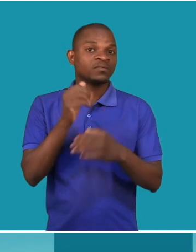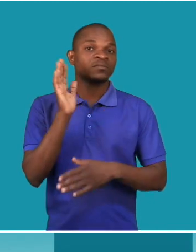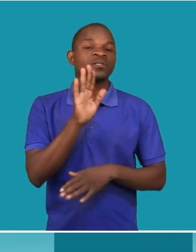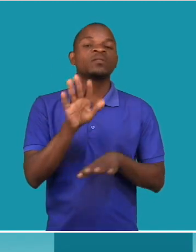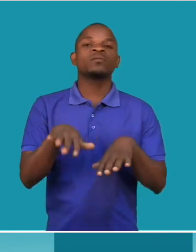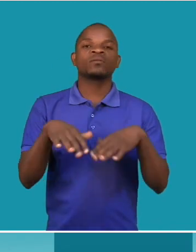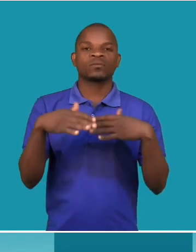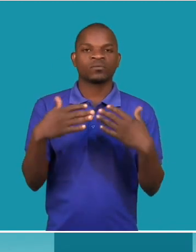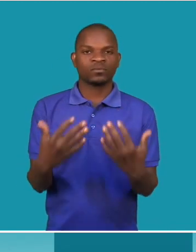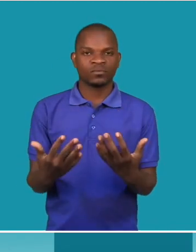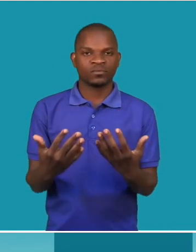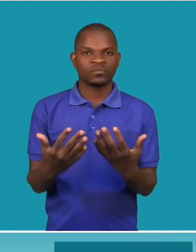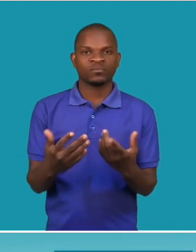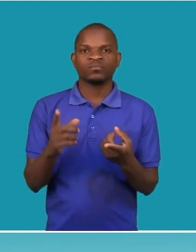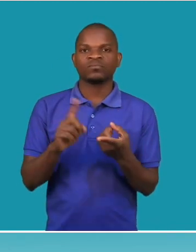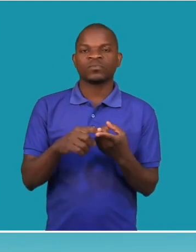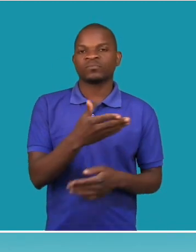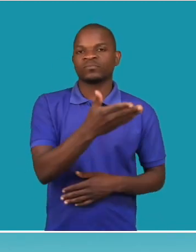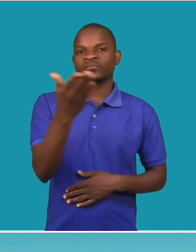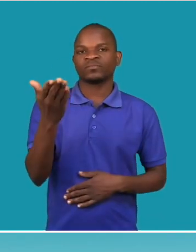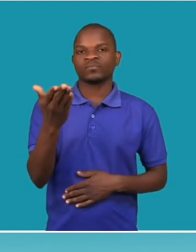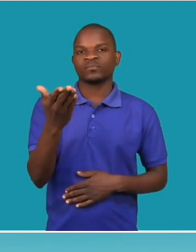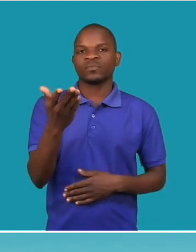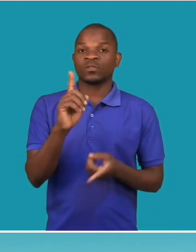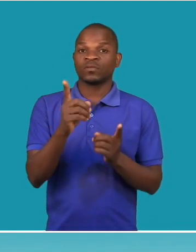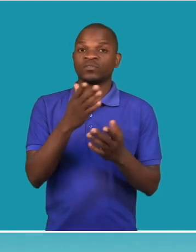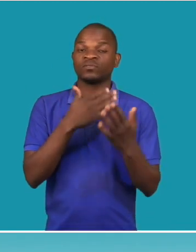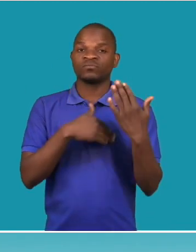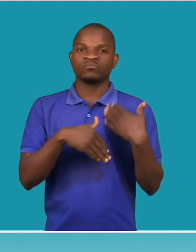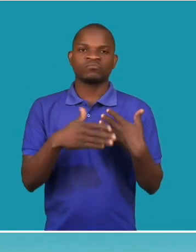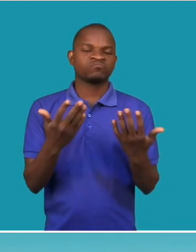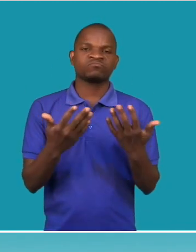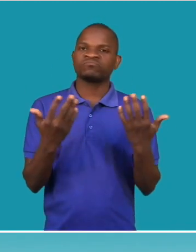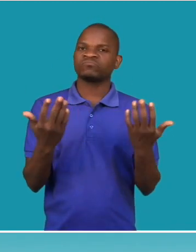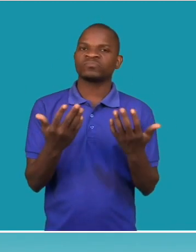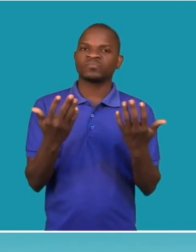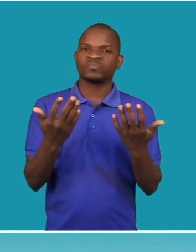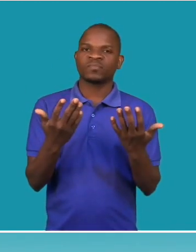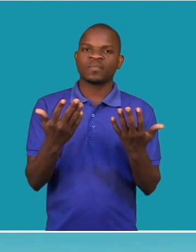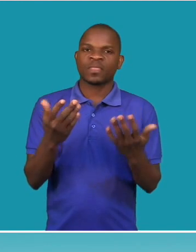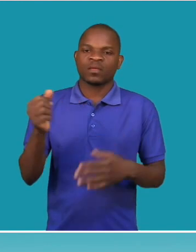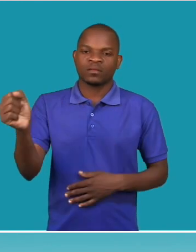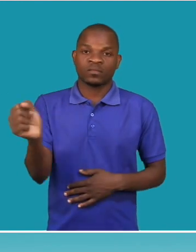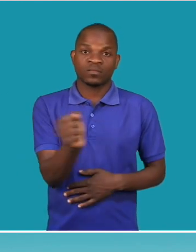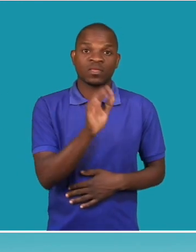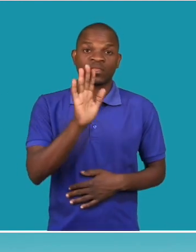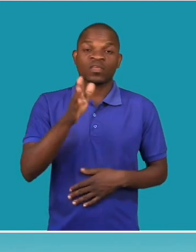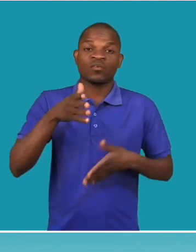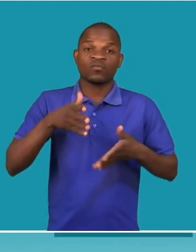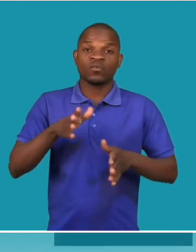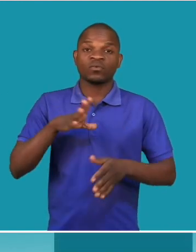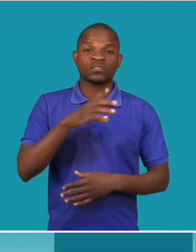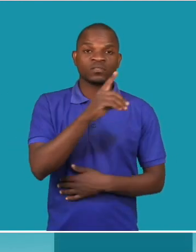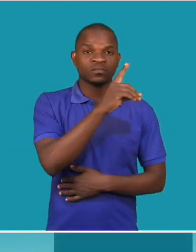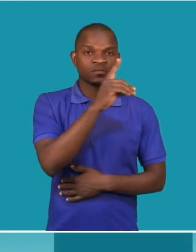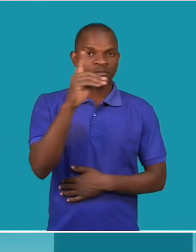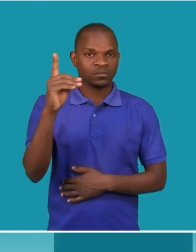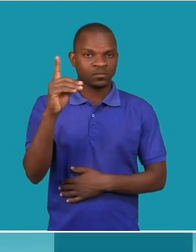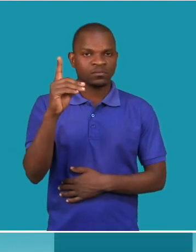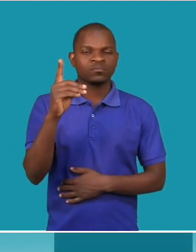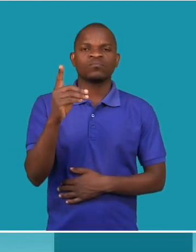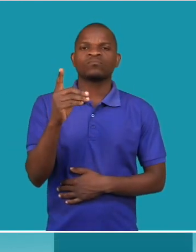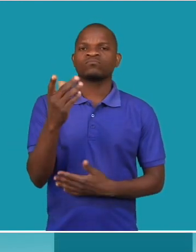um pouco daquilo que são as atividades desta instituição. Para si, que talvez queiram deixar o teu